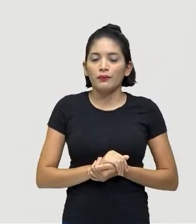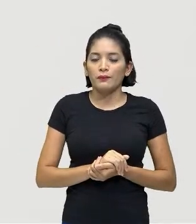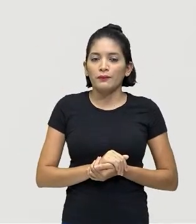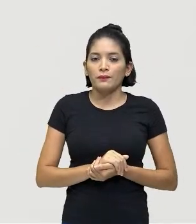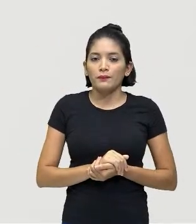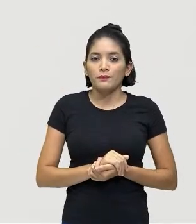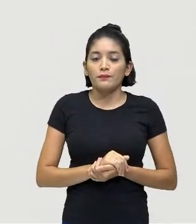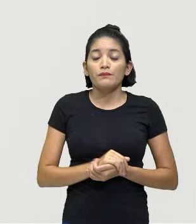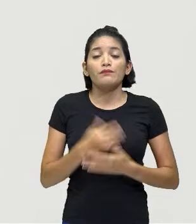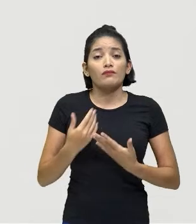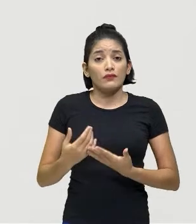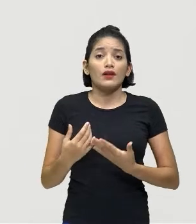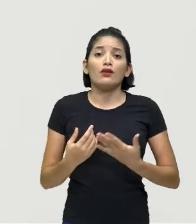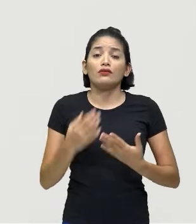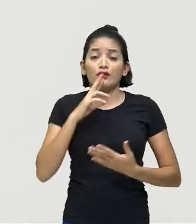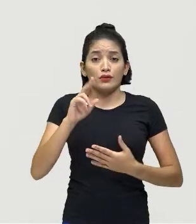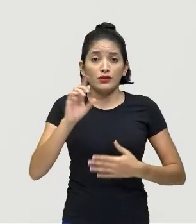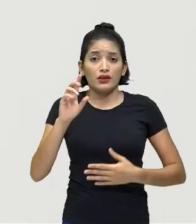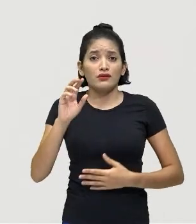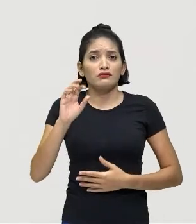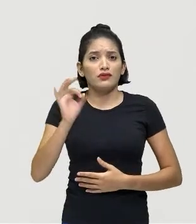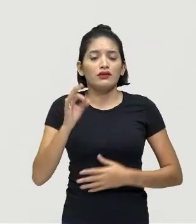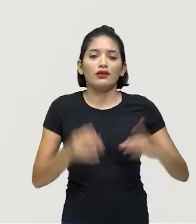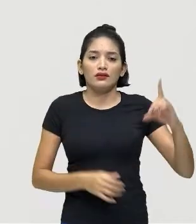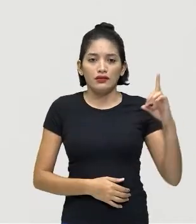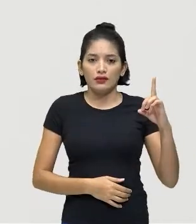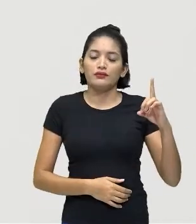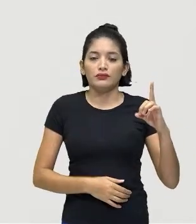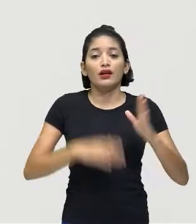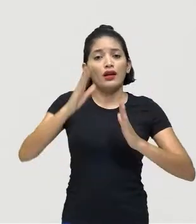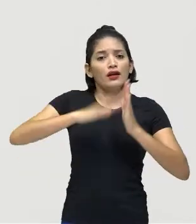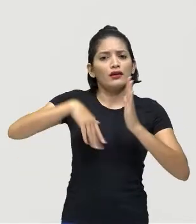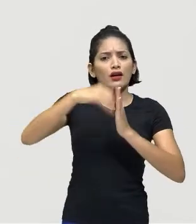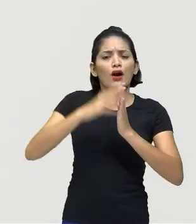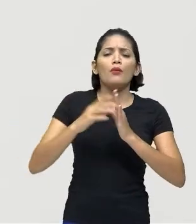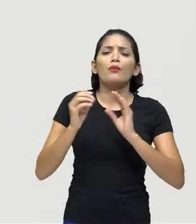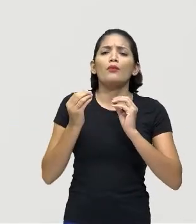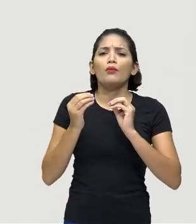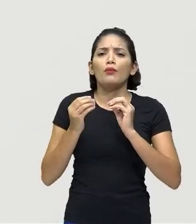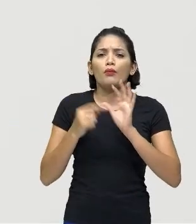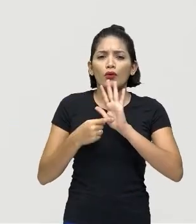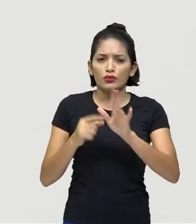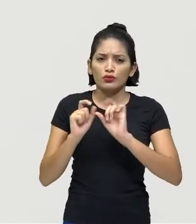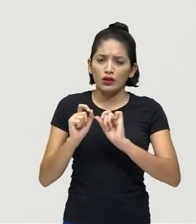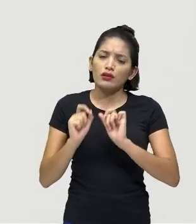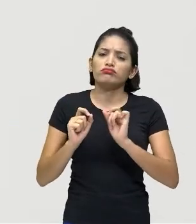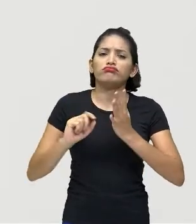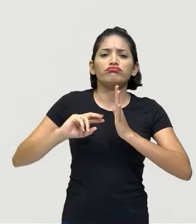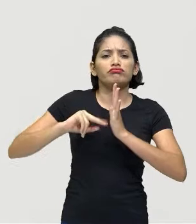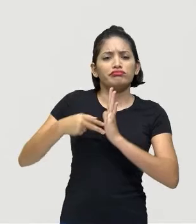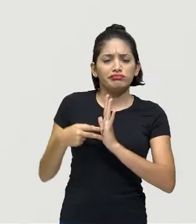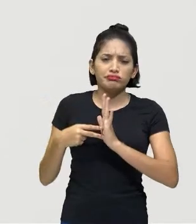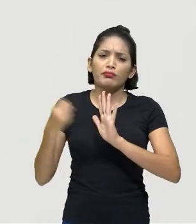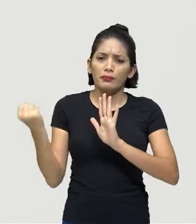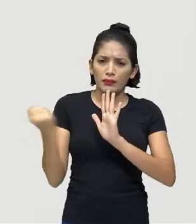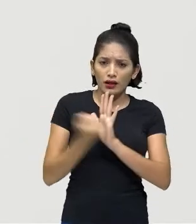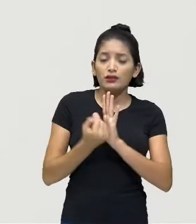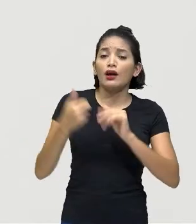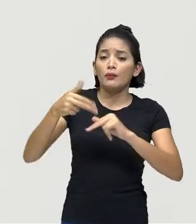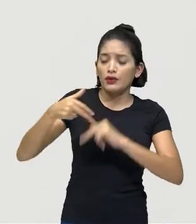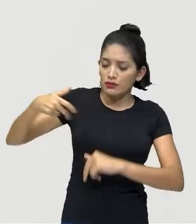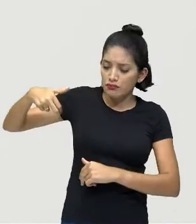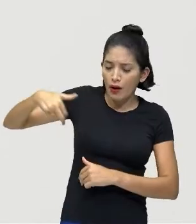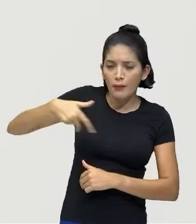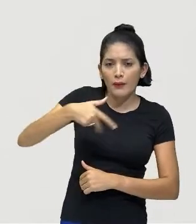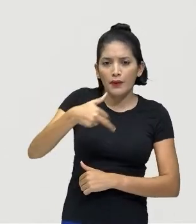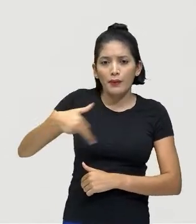aqui, a pintura representa de maneira simbólica o caminho, então por isso que ele está caminhando aí, né,